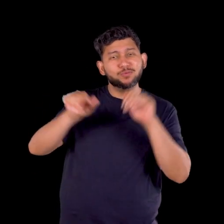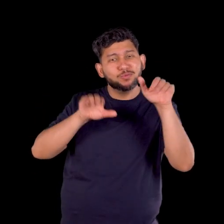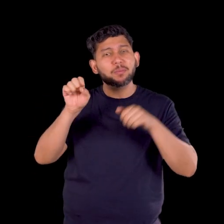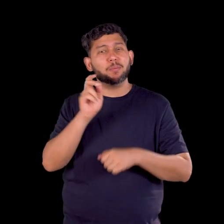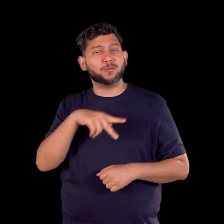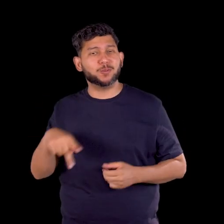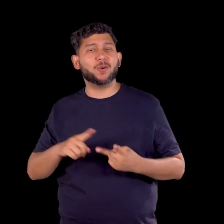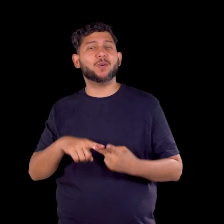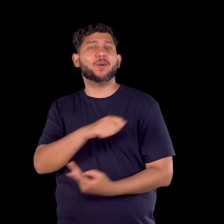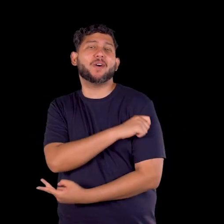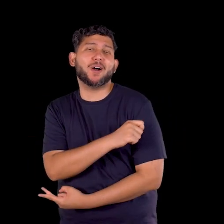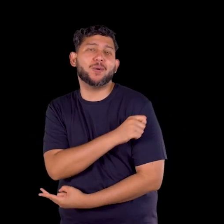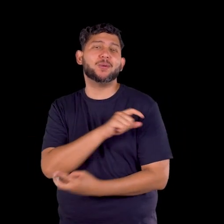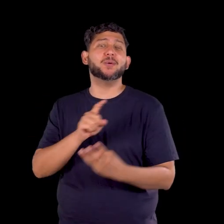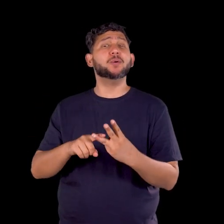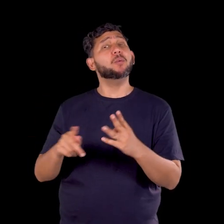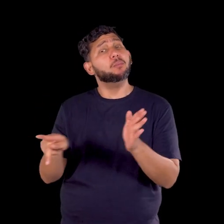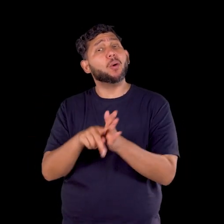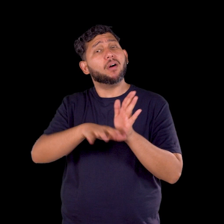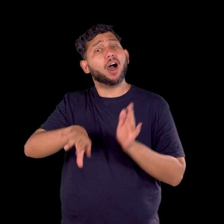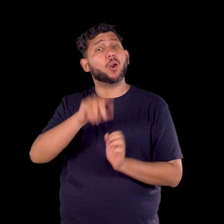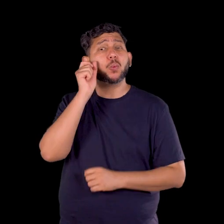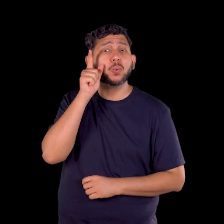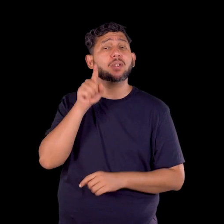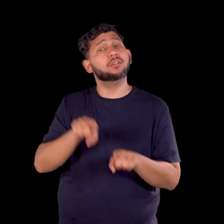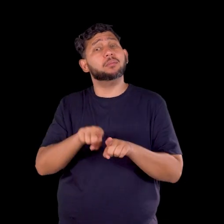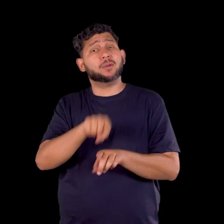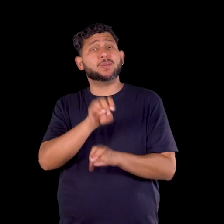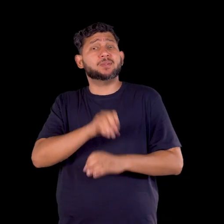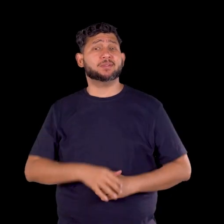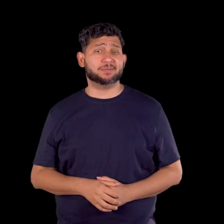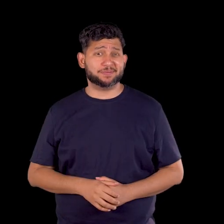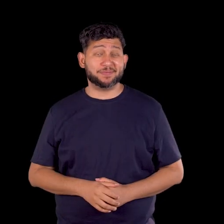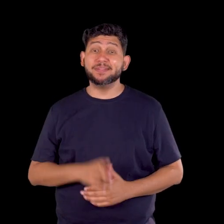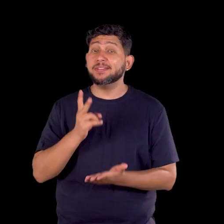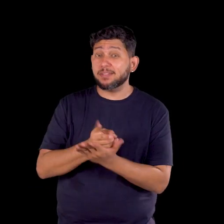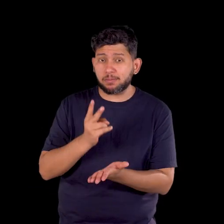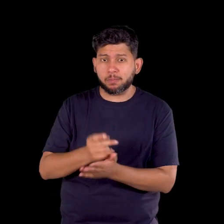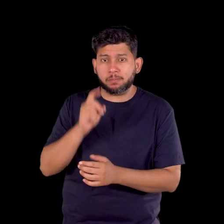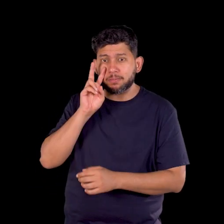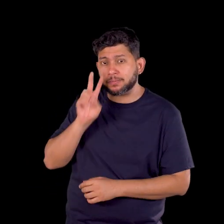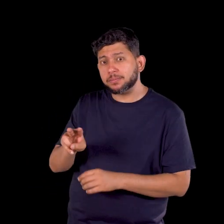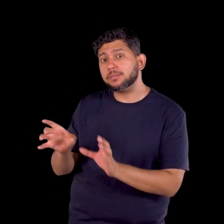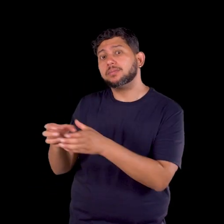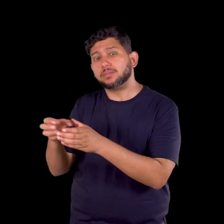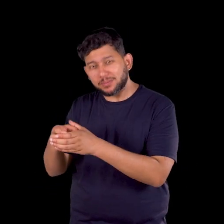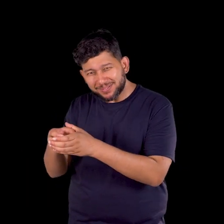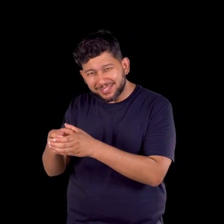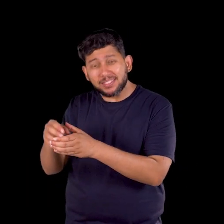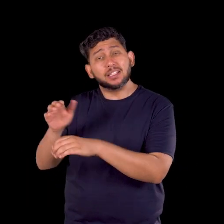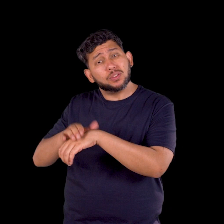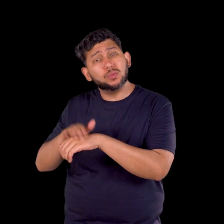de entidades culturais e educacionais. Esse trabalho sempre parte da escolha por comunidades que sejam de alguma